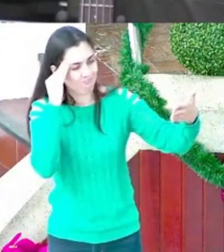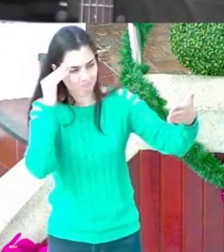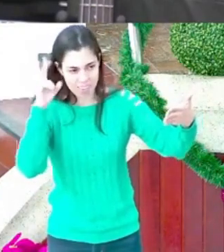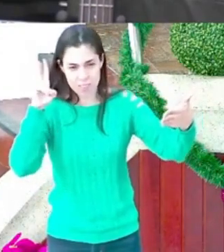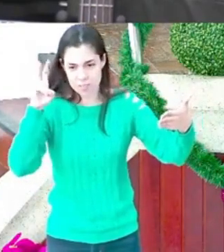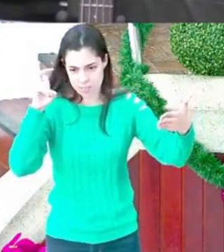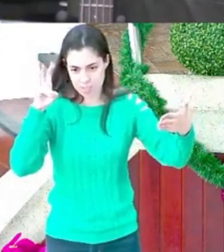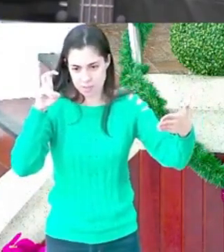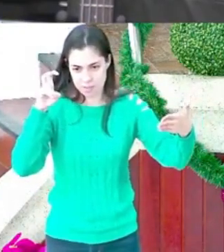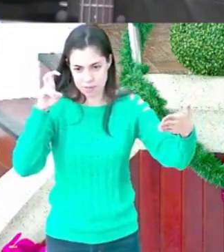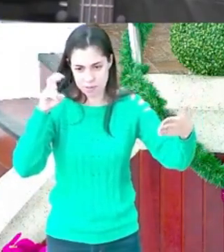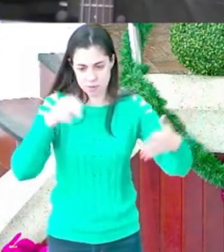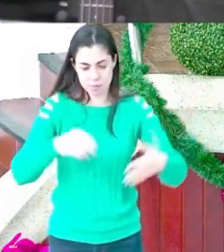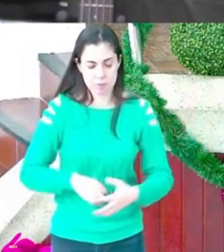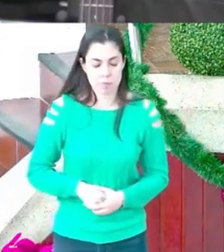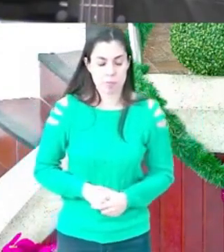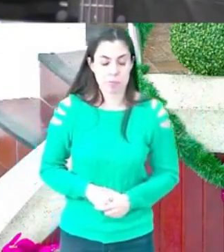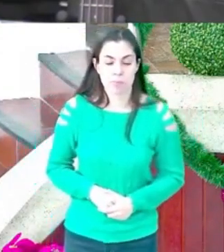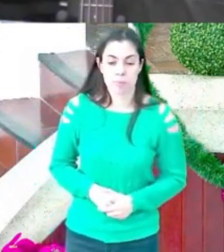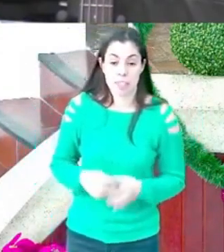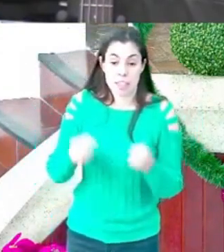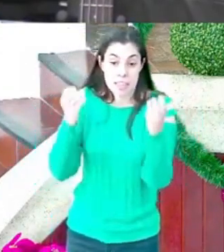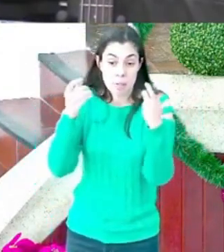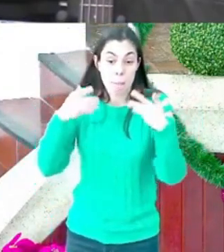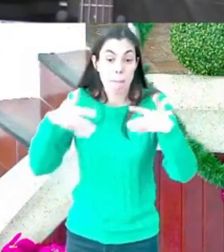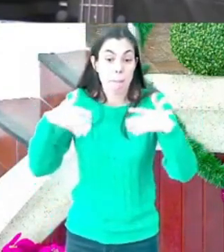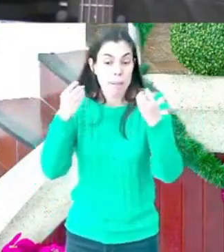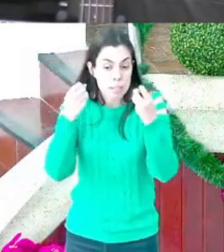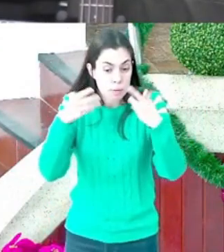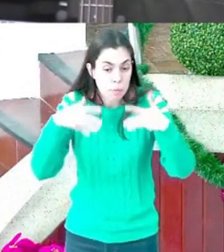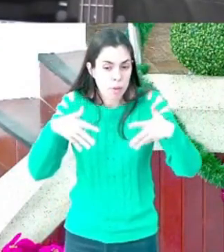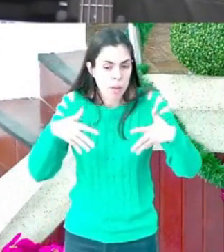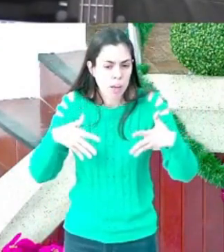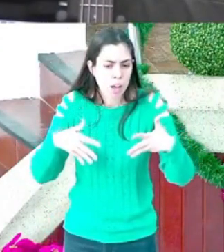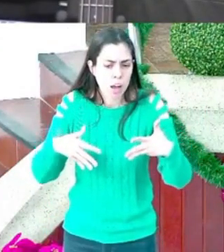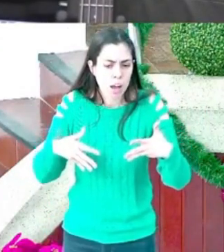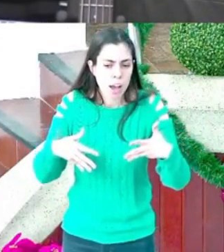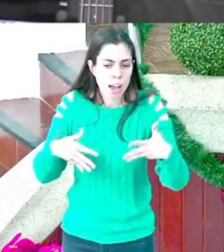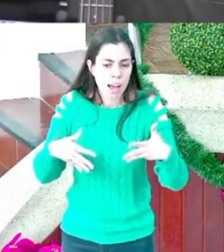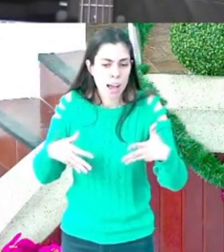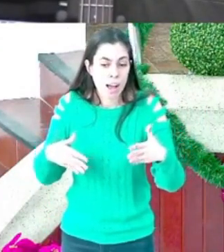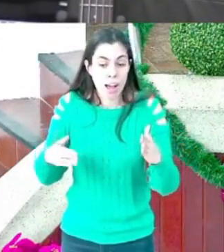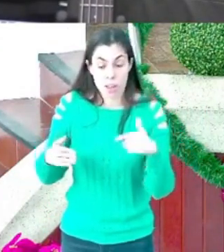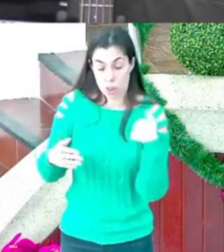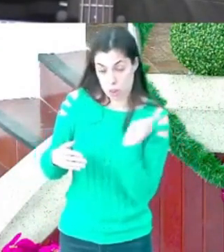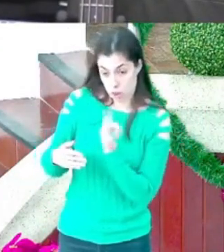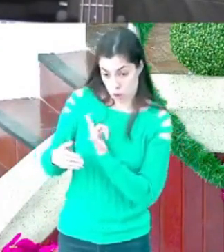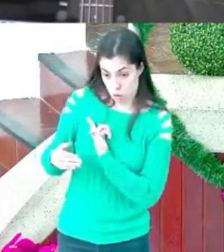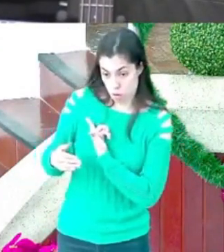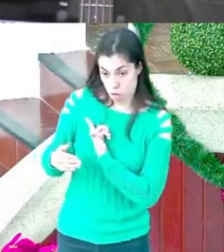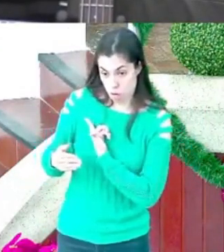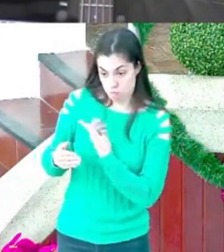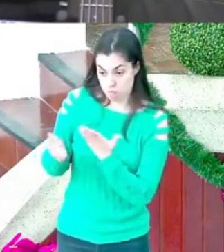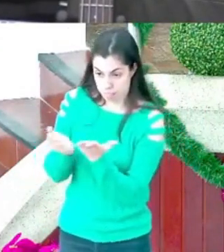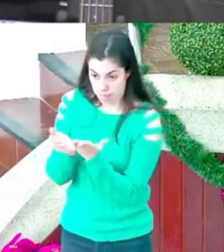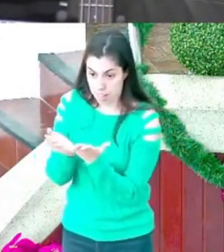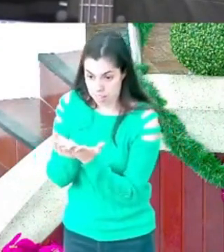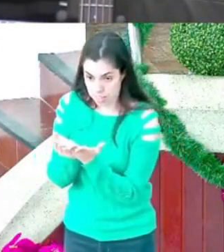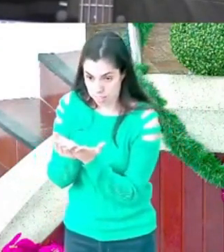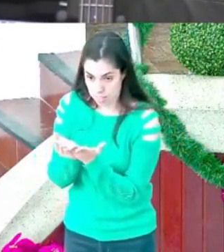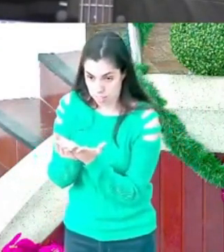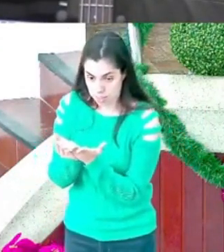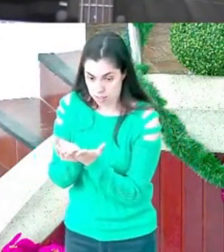como a igreja funciona no mundo, a relação do crente com o mundo, como sal da terra,